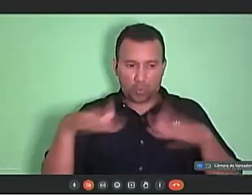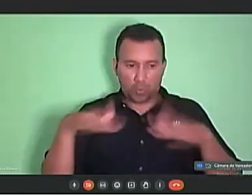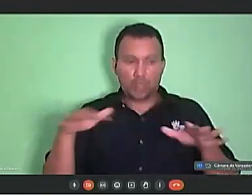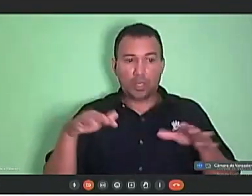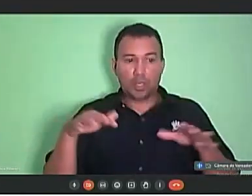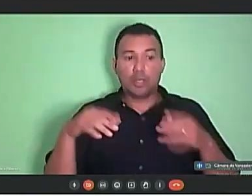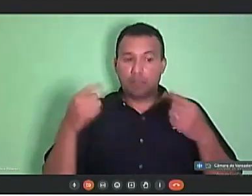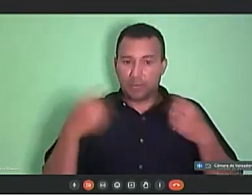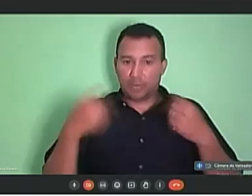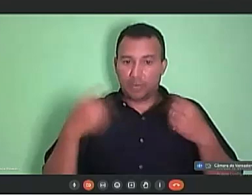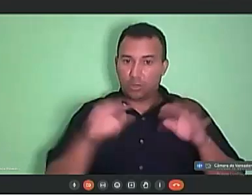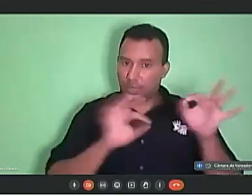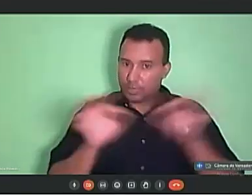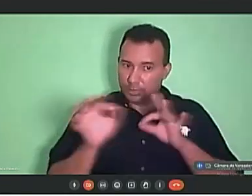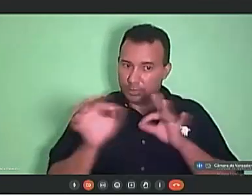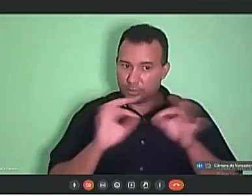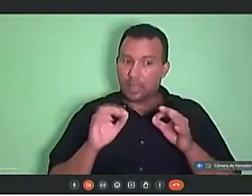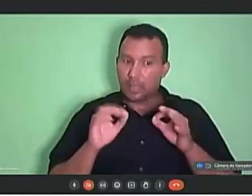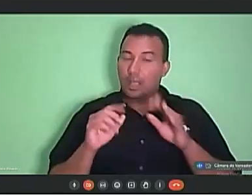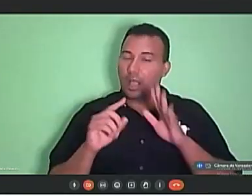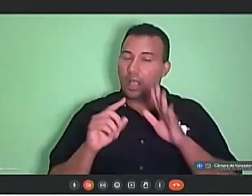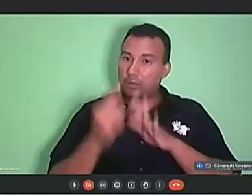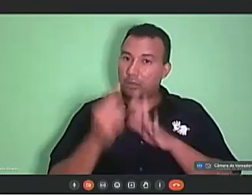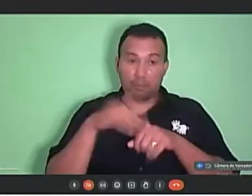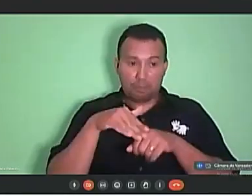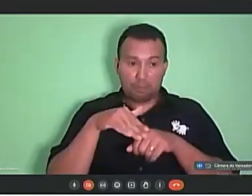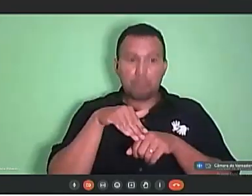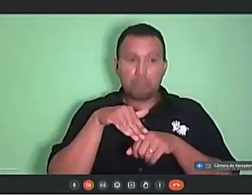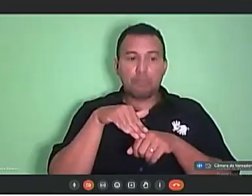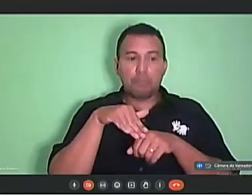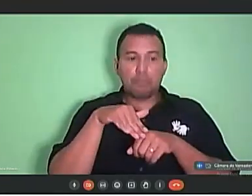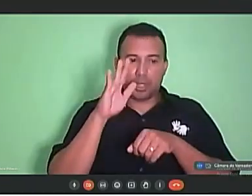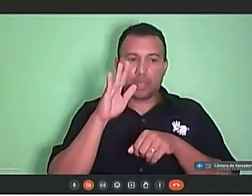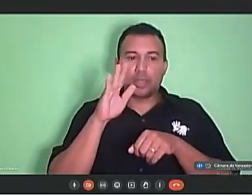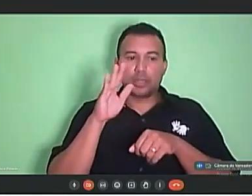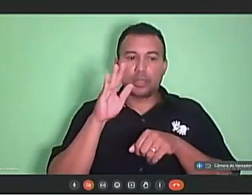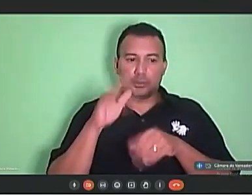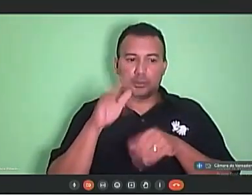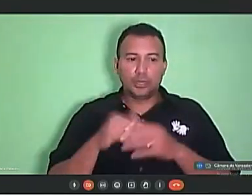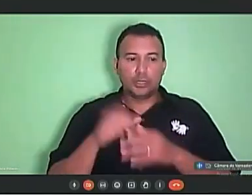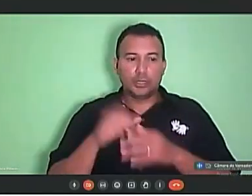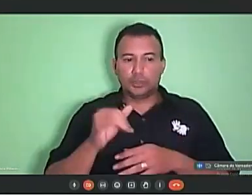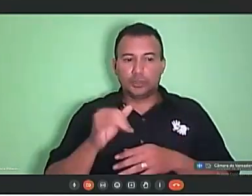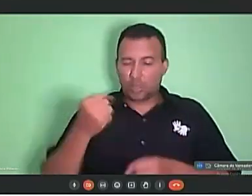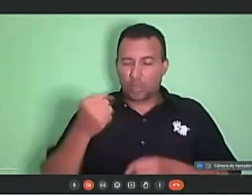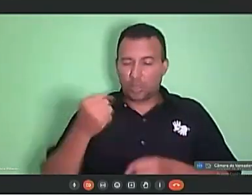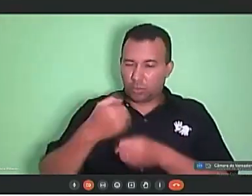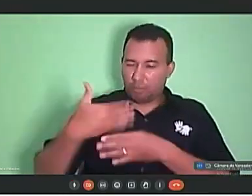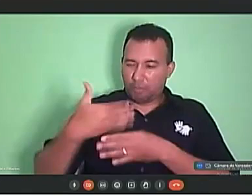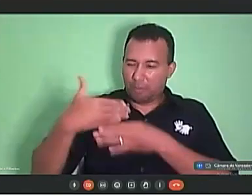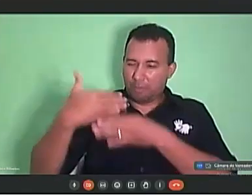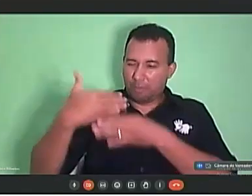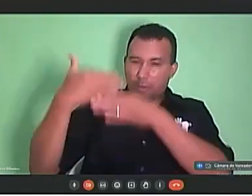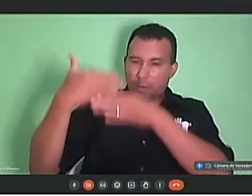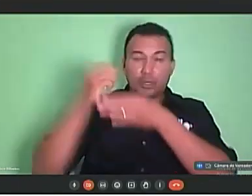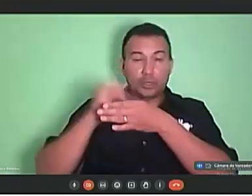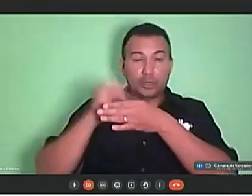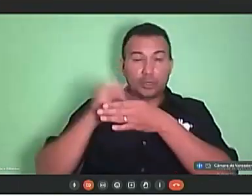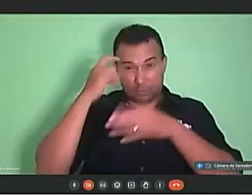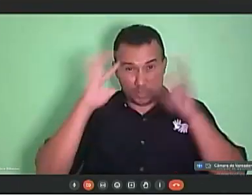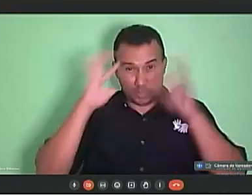alta, maior do que a enchente máxima possível, né? Então, se a gente fosse imaginar um dique no União da Vitória, Porto União, hoje em dia, a gente